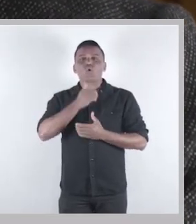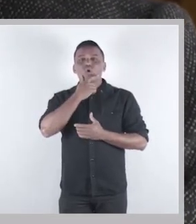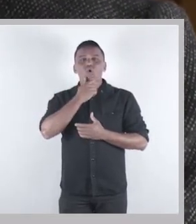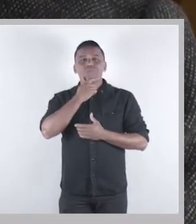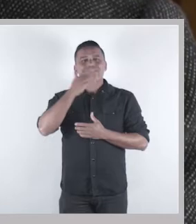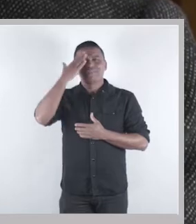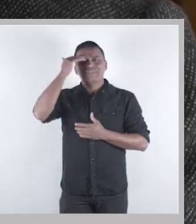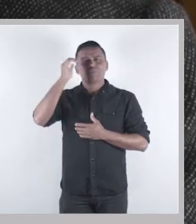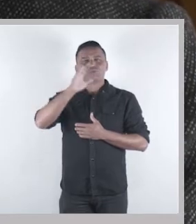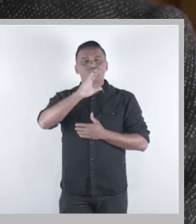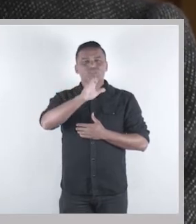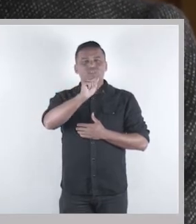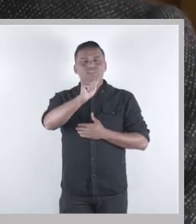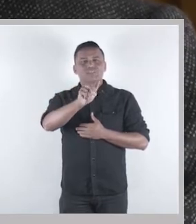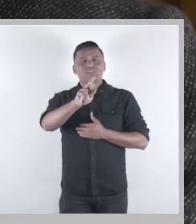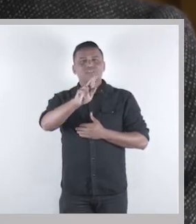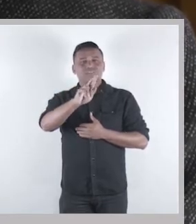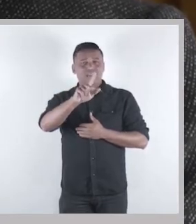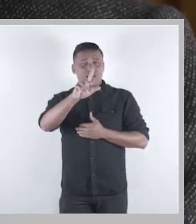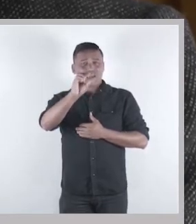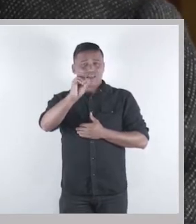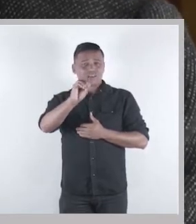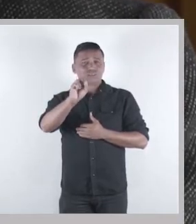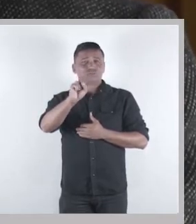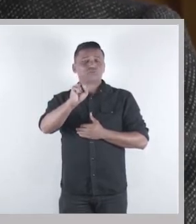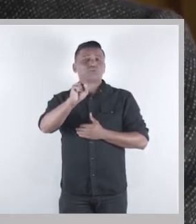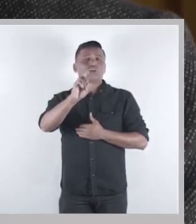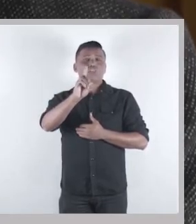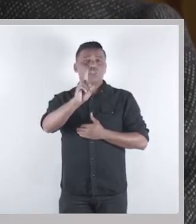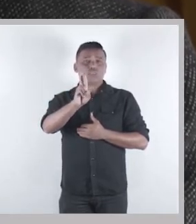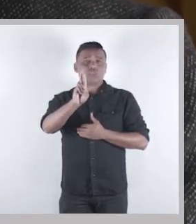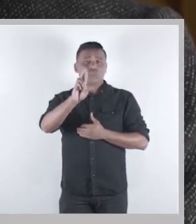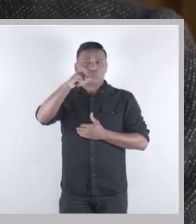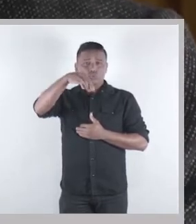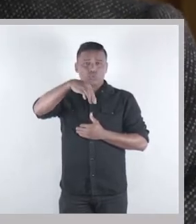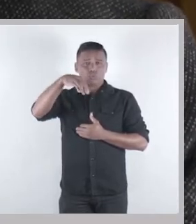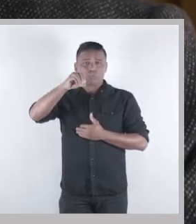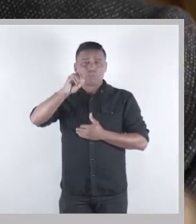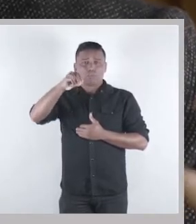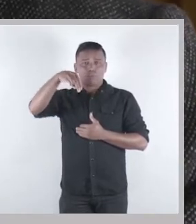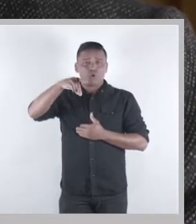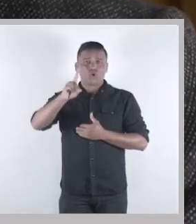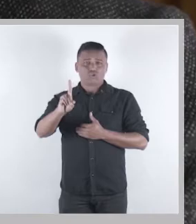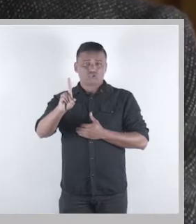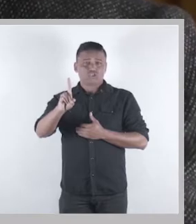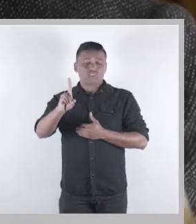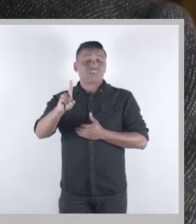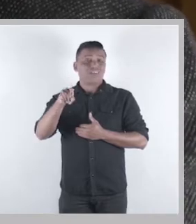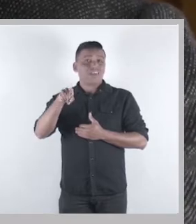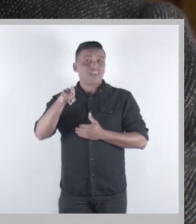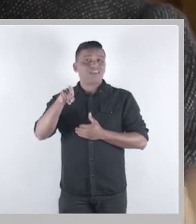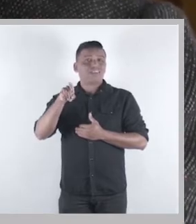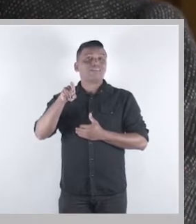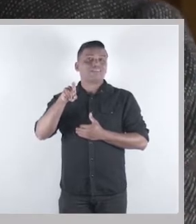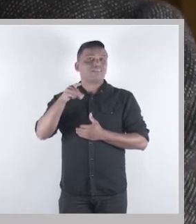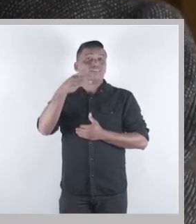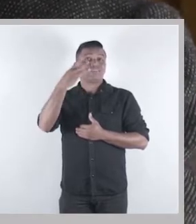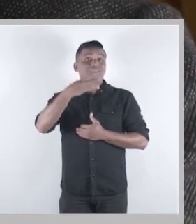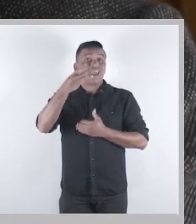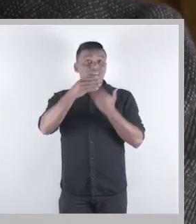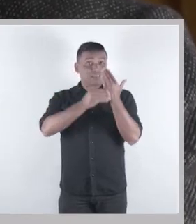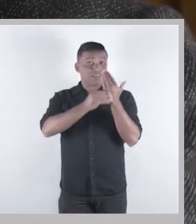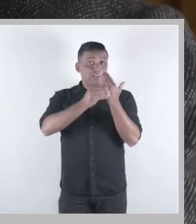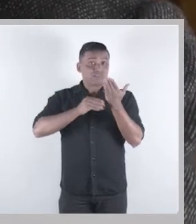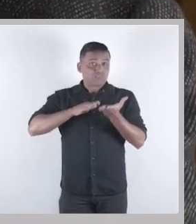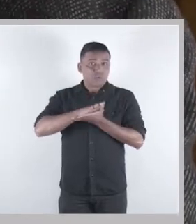ele tem 3 livros publicados nos Estados Unidos né entendi assim Em décadas de produção né